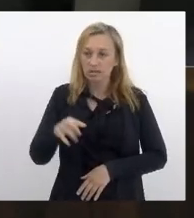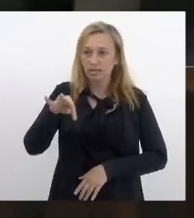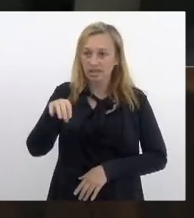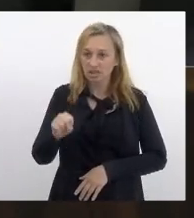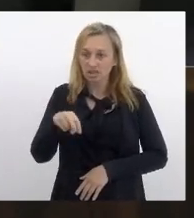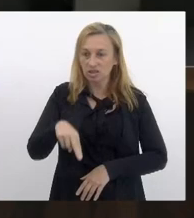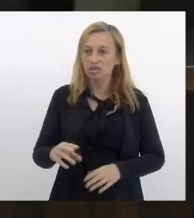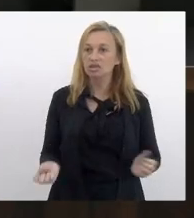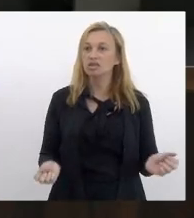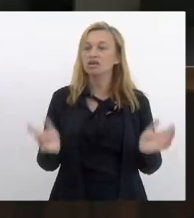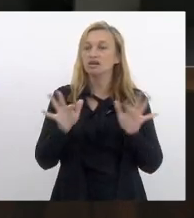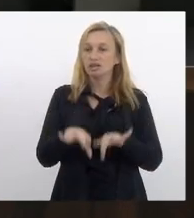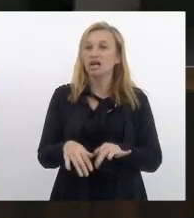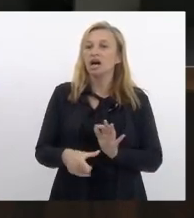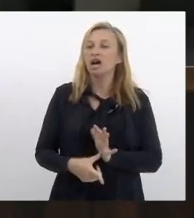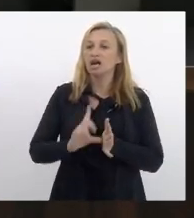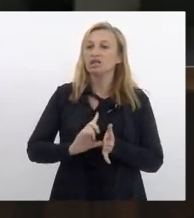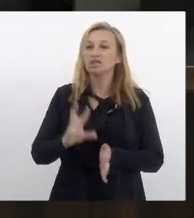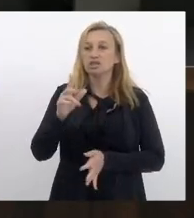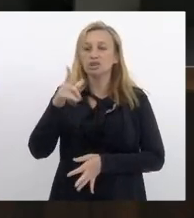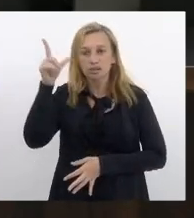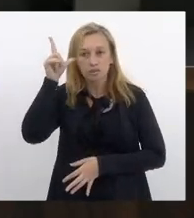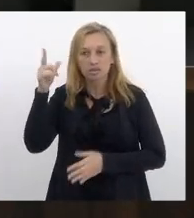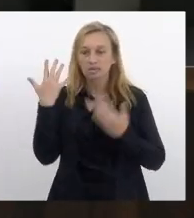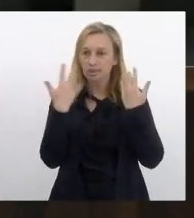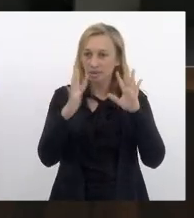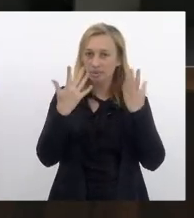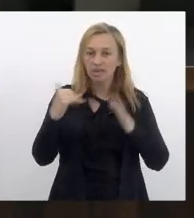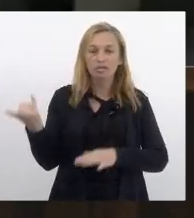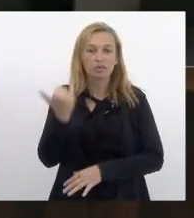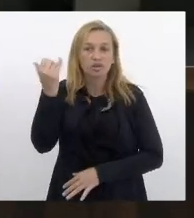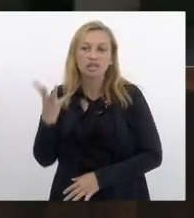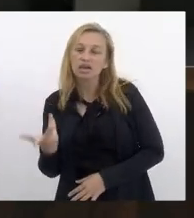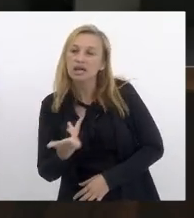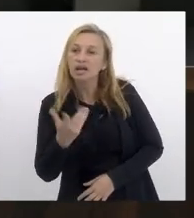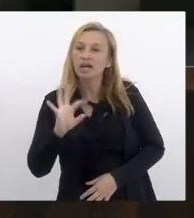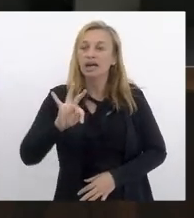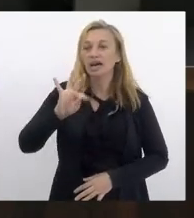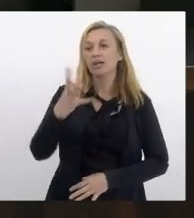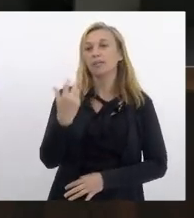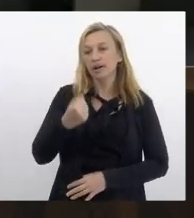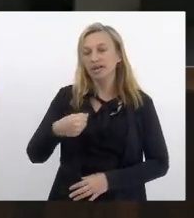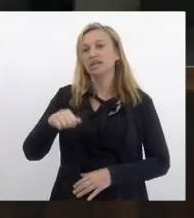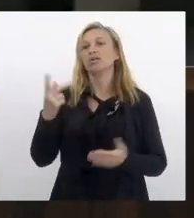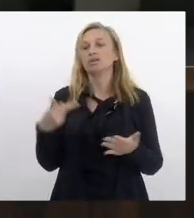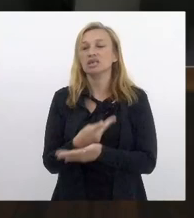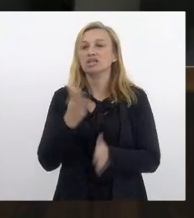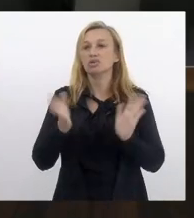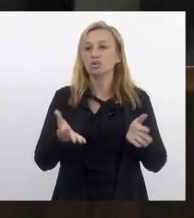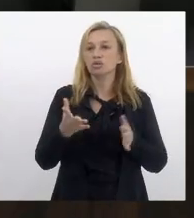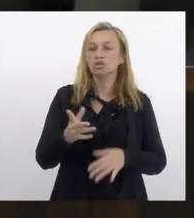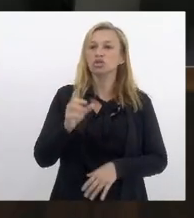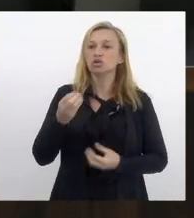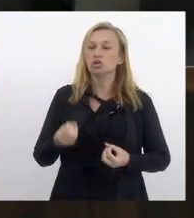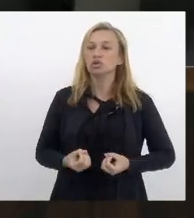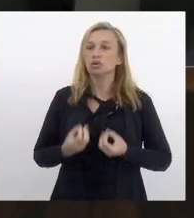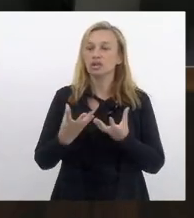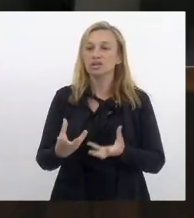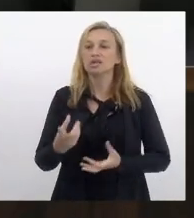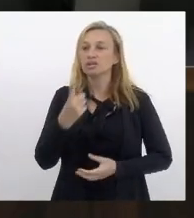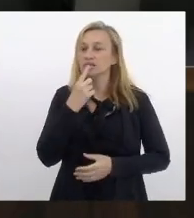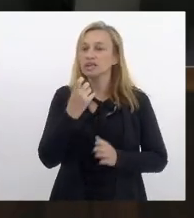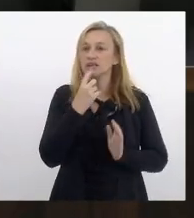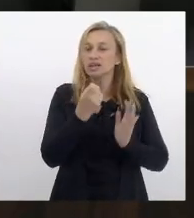sessão está suspensa. Eu quero antes, Lucinha, saudar essa importante campanha que está acontecendo aqui hoje de doação de sangue, a parceria da Alerj com o